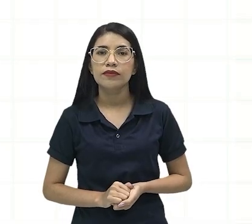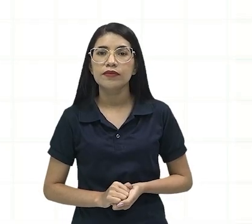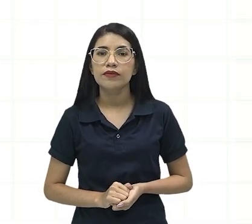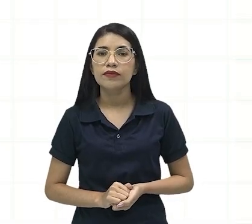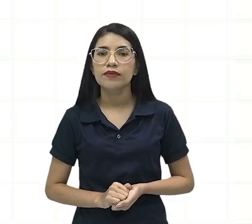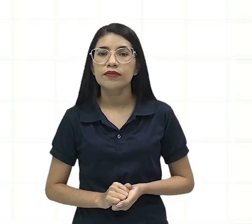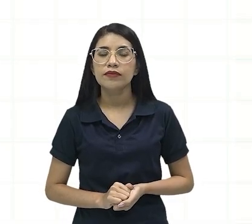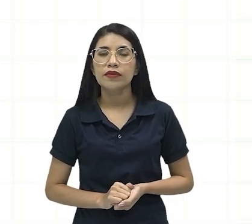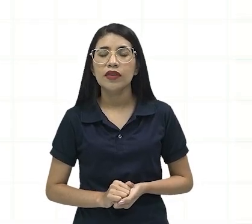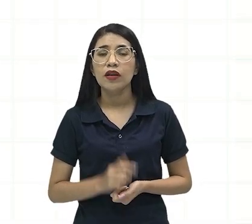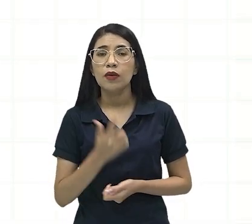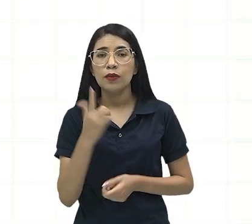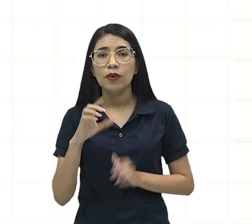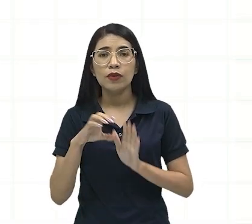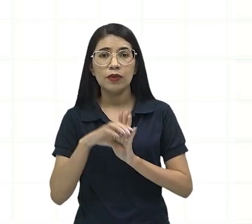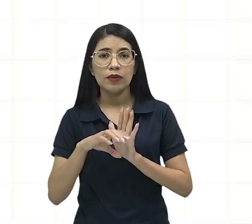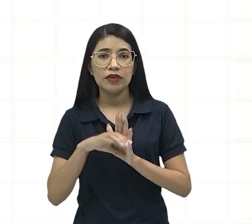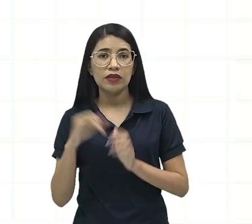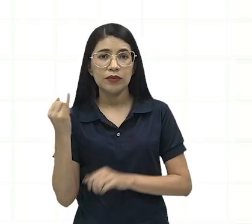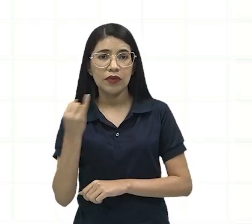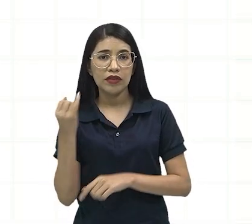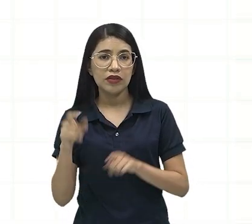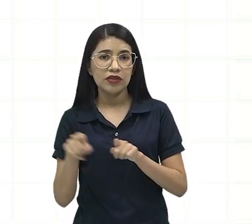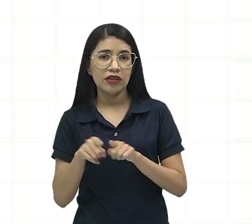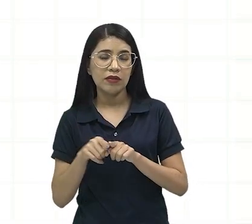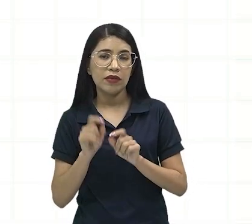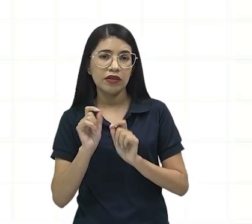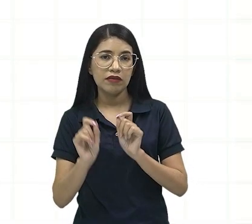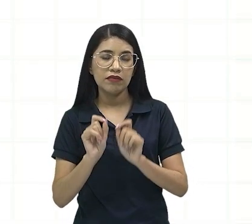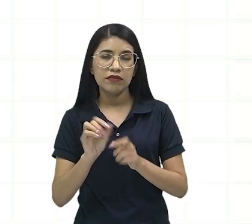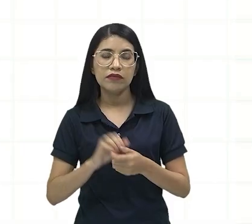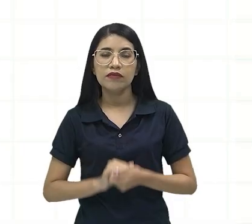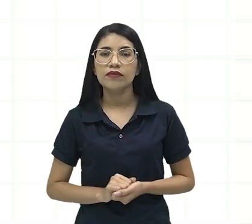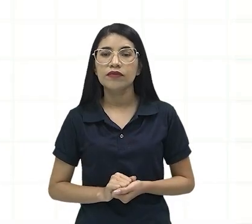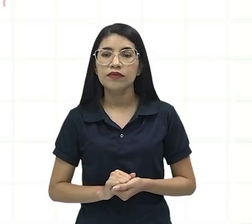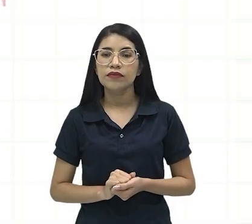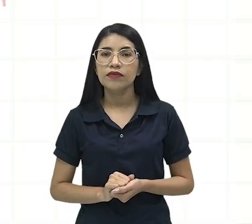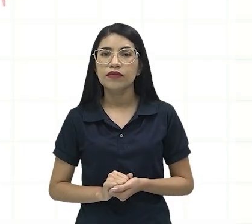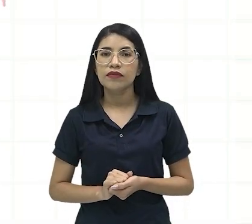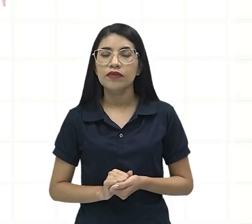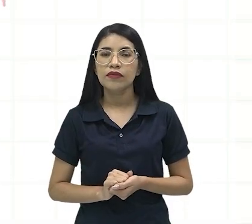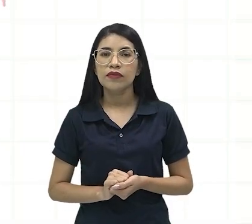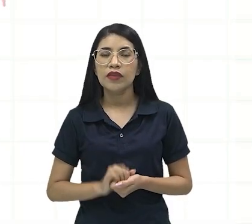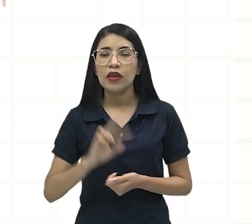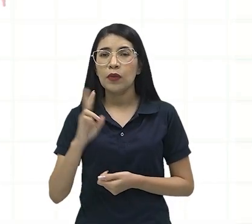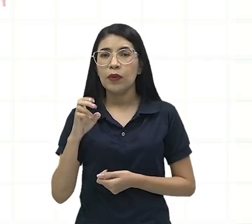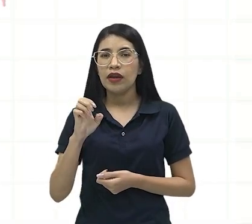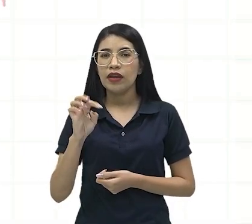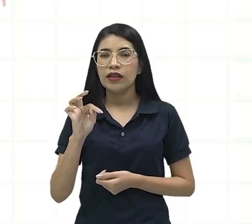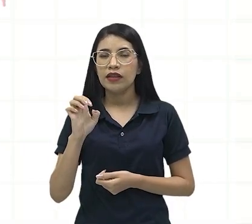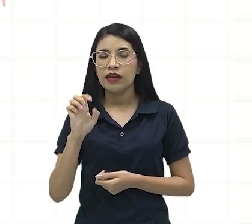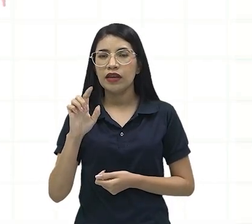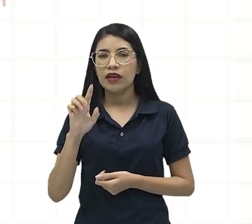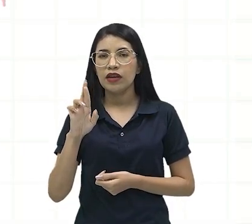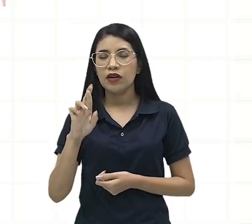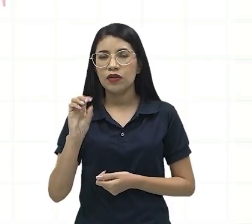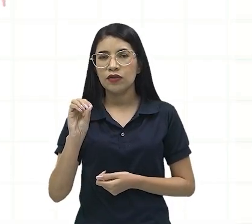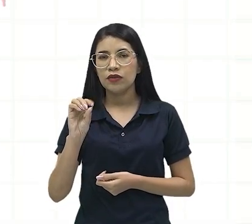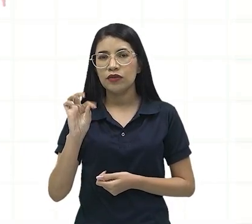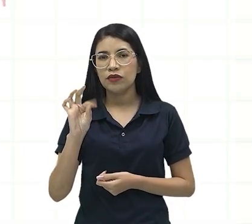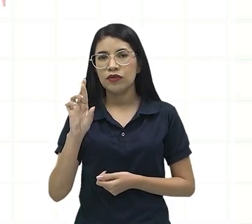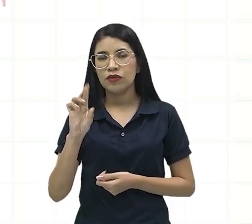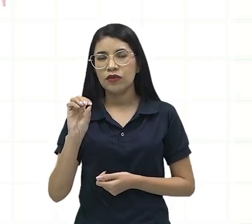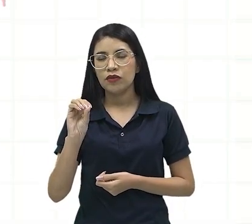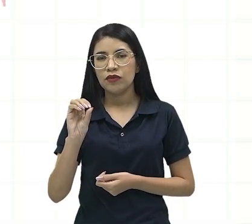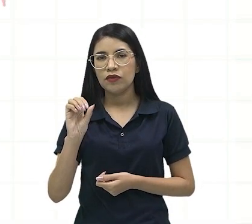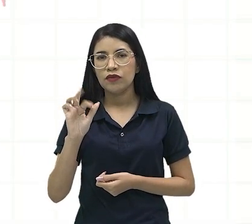Um outro conceito que nós temos aqui são dos heterótrofos. Então, os animais,